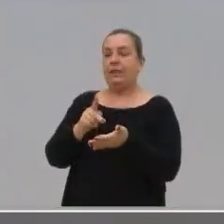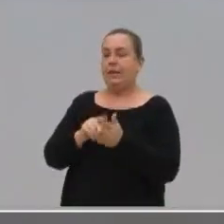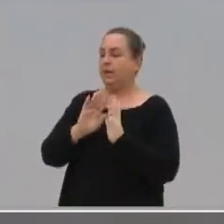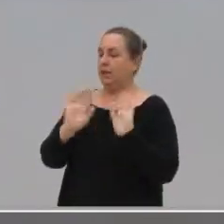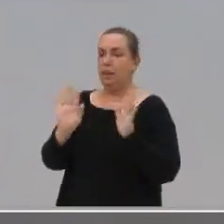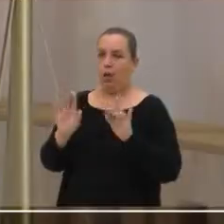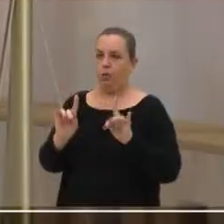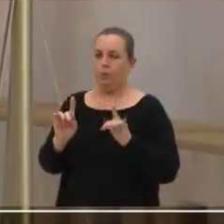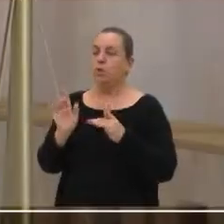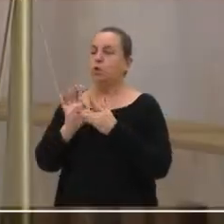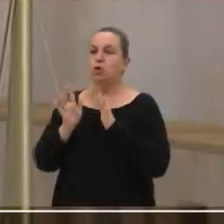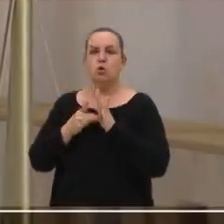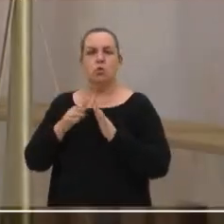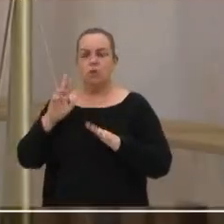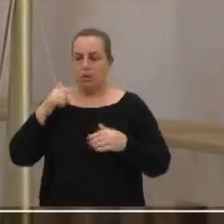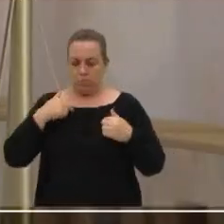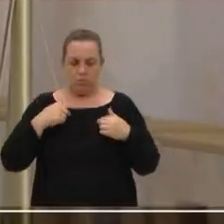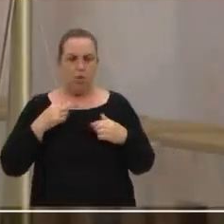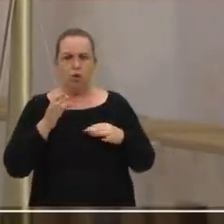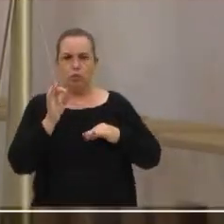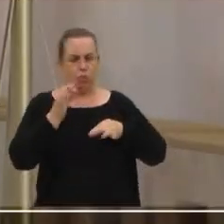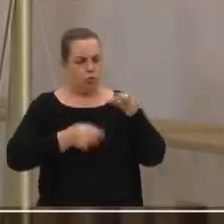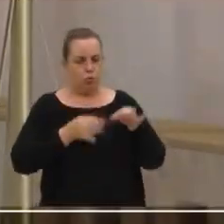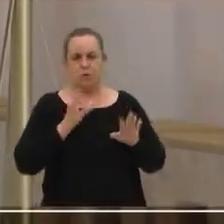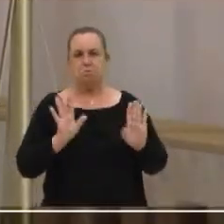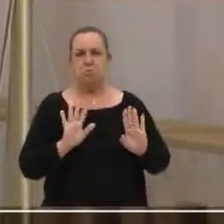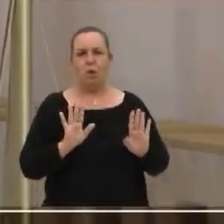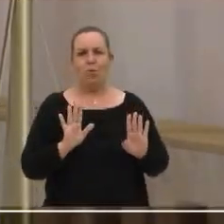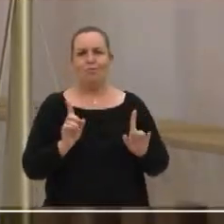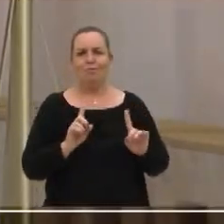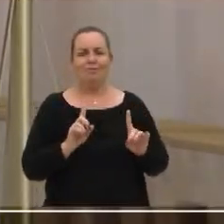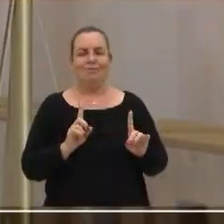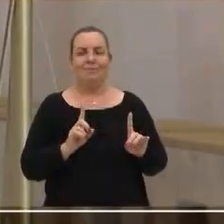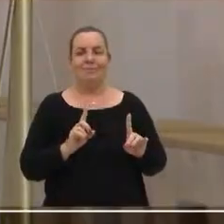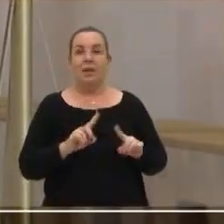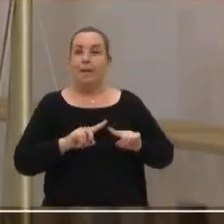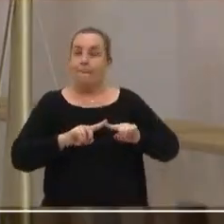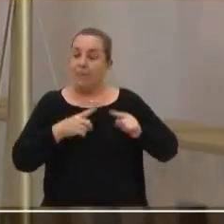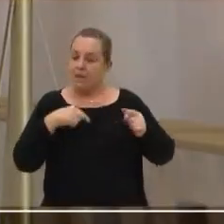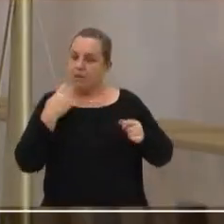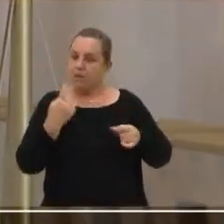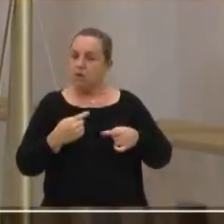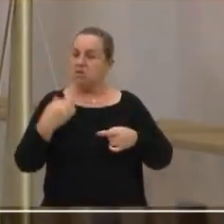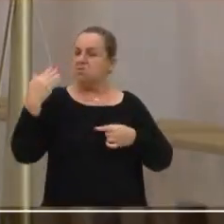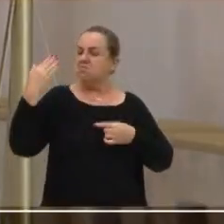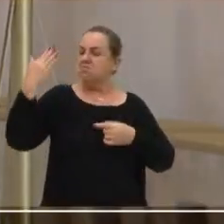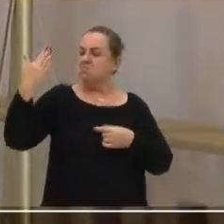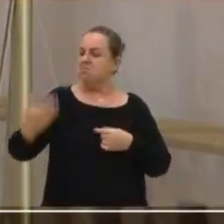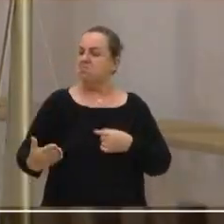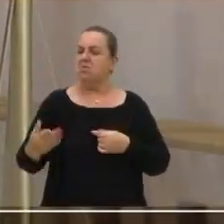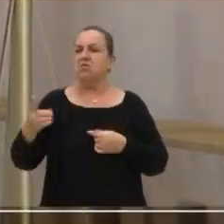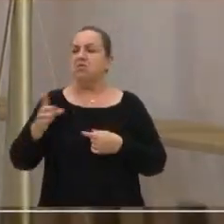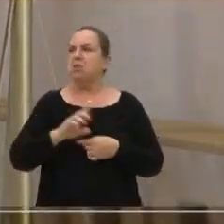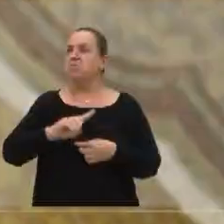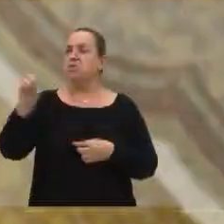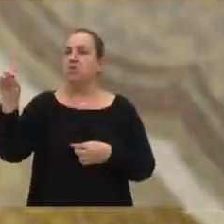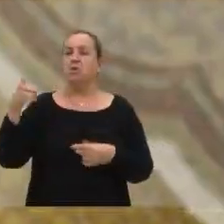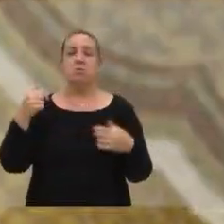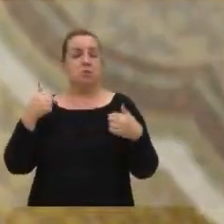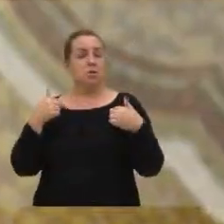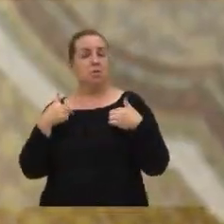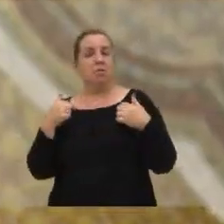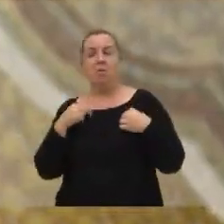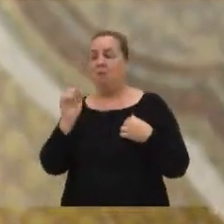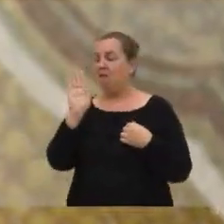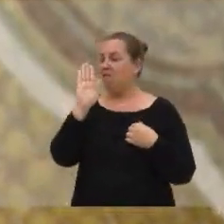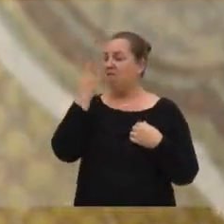Jesus nunca se faz juiz. Mas se por acaso nós nos apresentarmos diante de Deus com uma